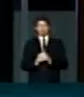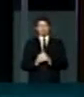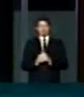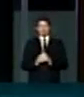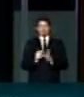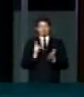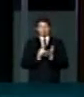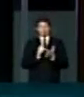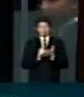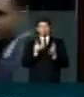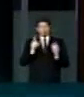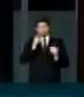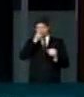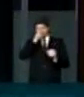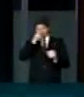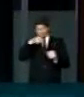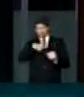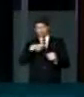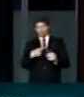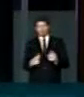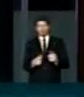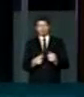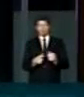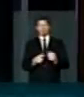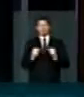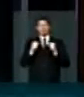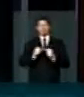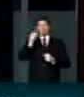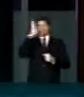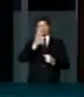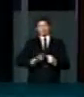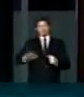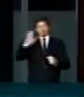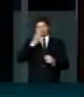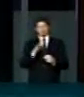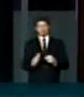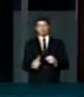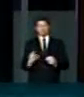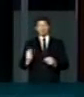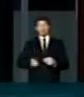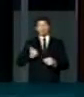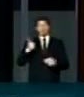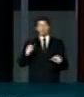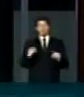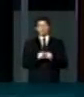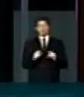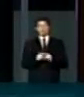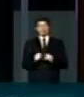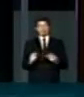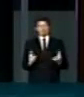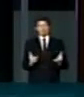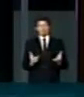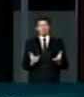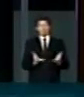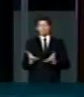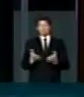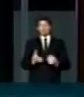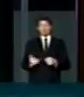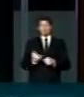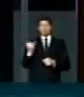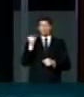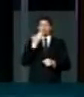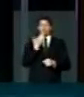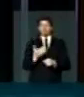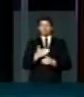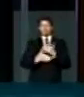realmente um risco enorme à soberania do país e à qualidade dos serviços fundamentais